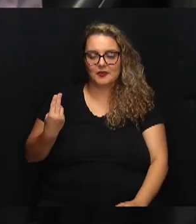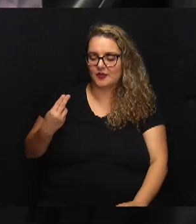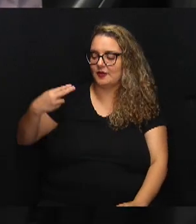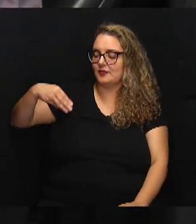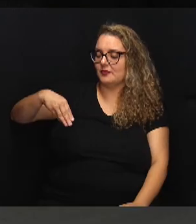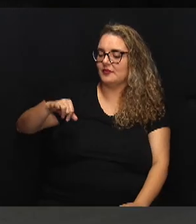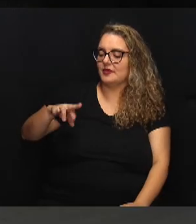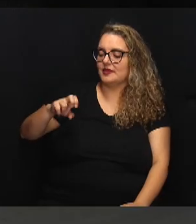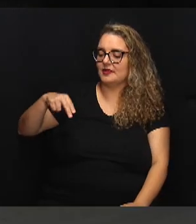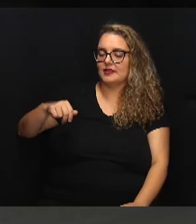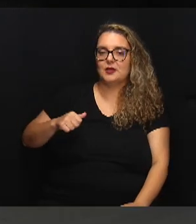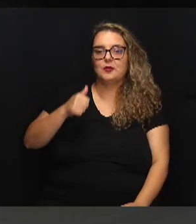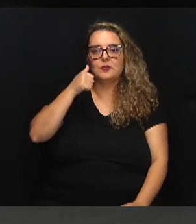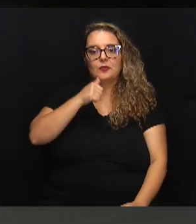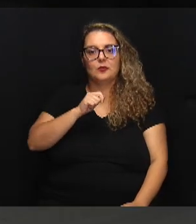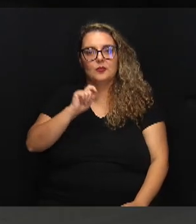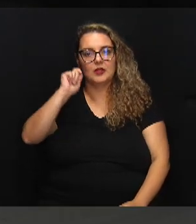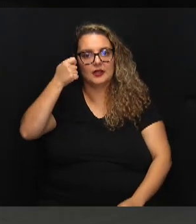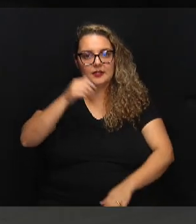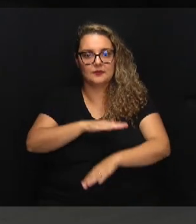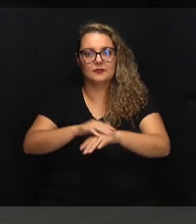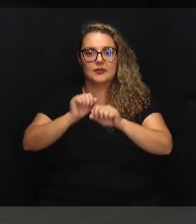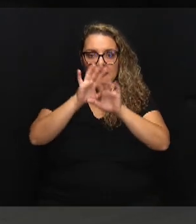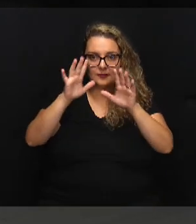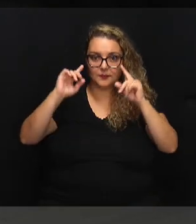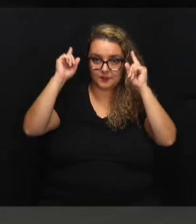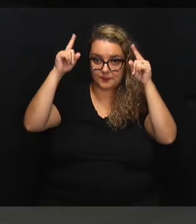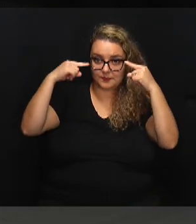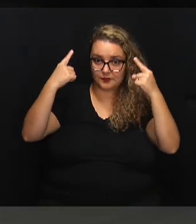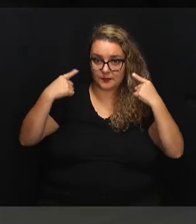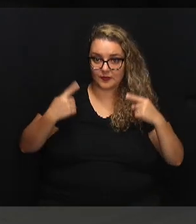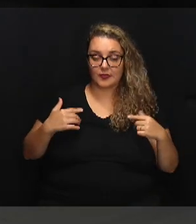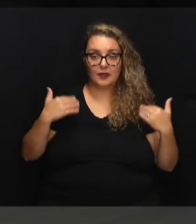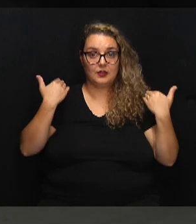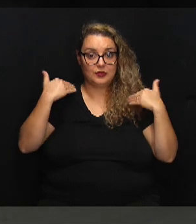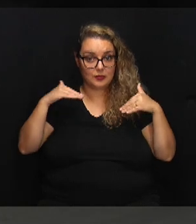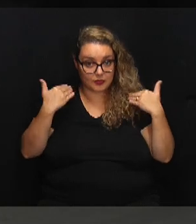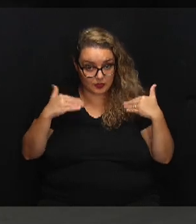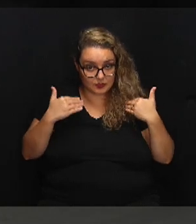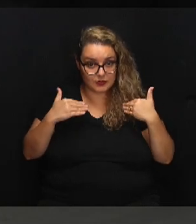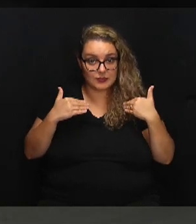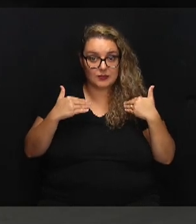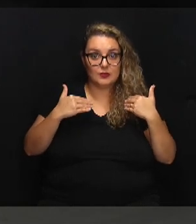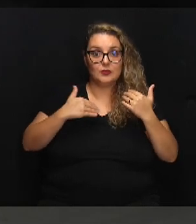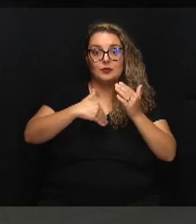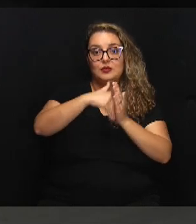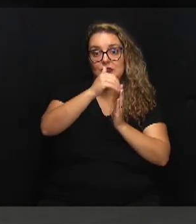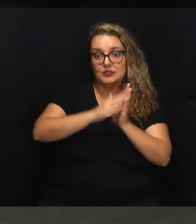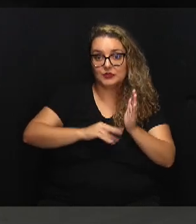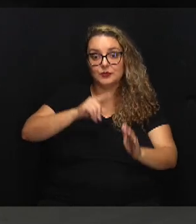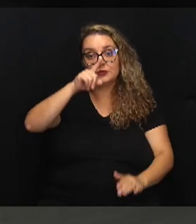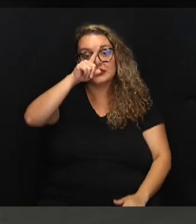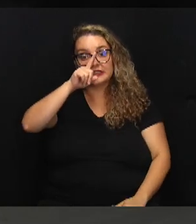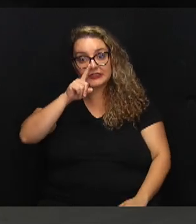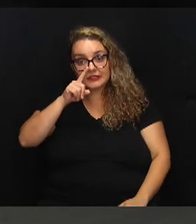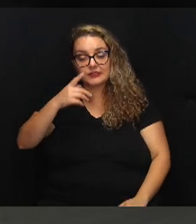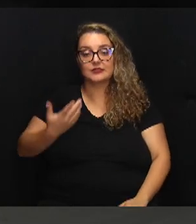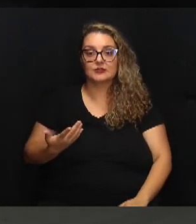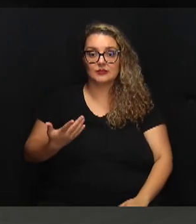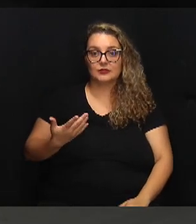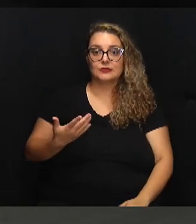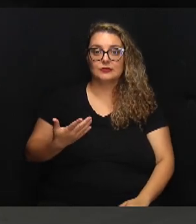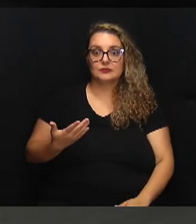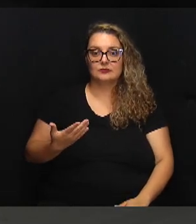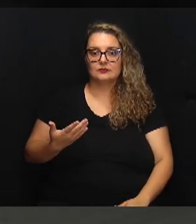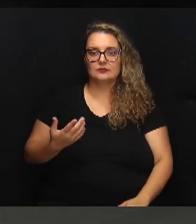Mirna Abreu, eu sou uma mulher negra de pele clara, tenho os cabelos cacheados na altura dos ombros, com mechas loiras. Hoje,